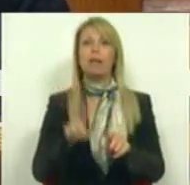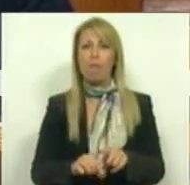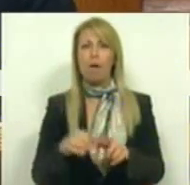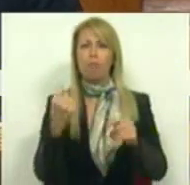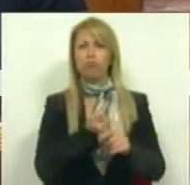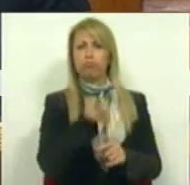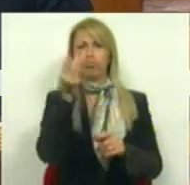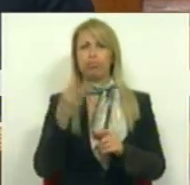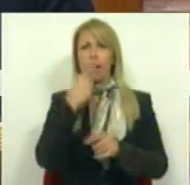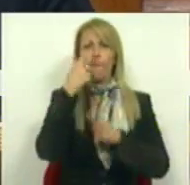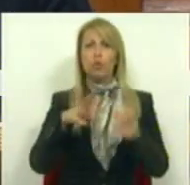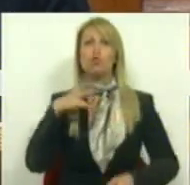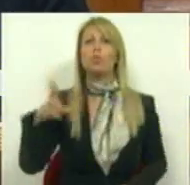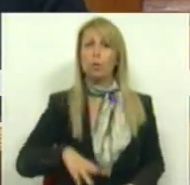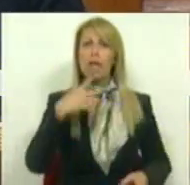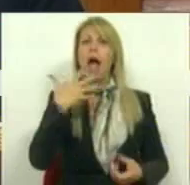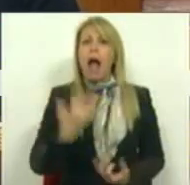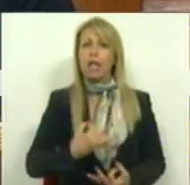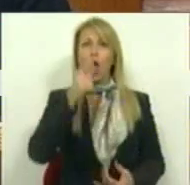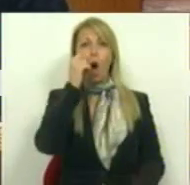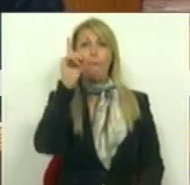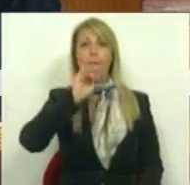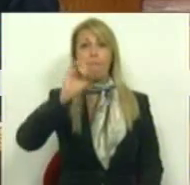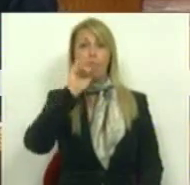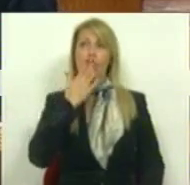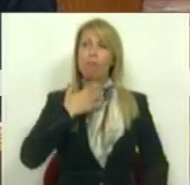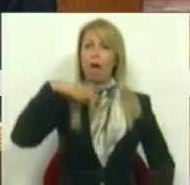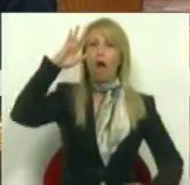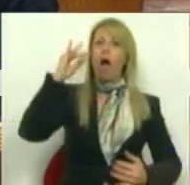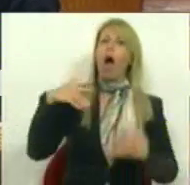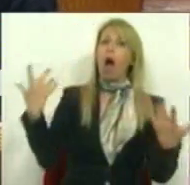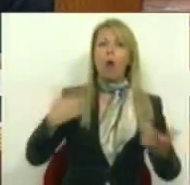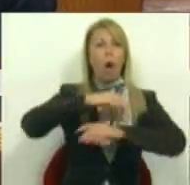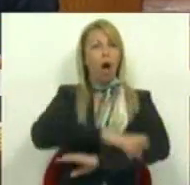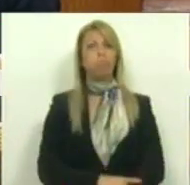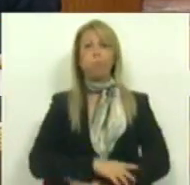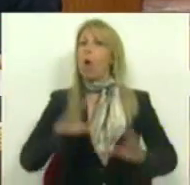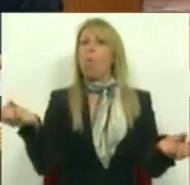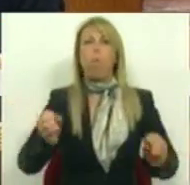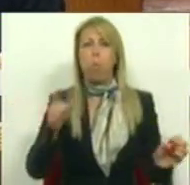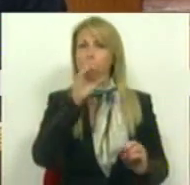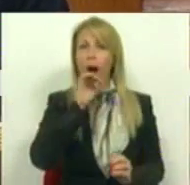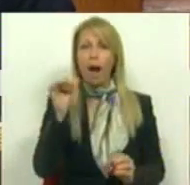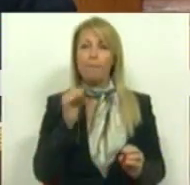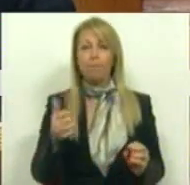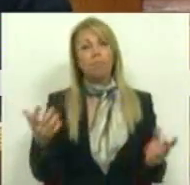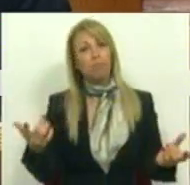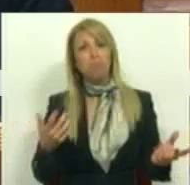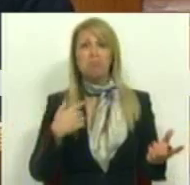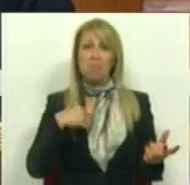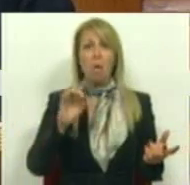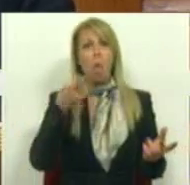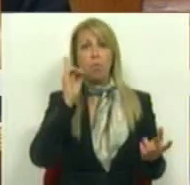muitos são os portugueses que acreditam, homens e mulheres inspiradores que não baixam os braços. uma mensagem de um suposto otimismo